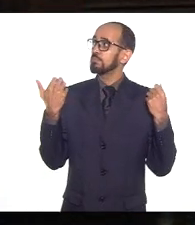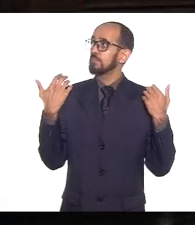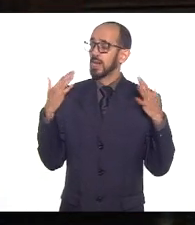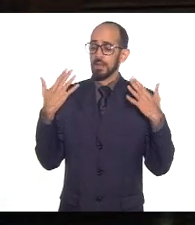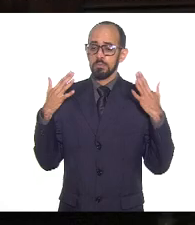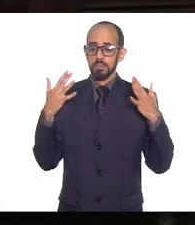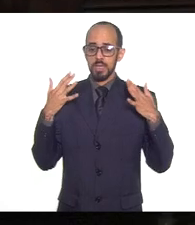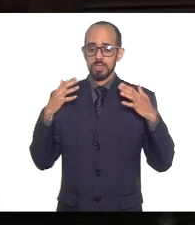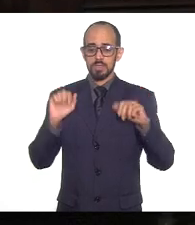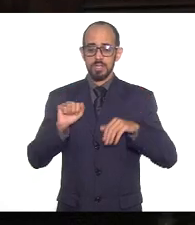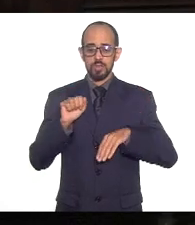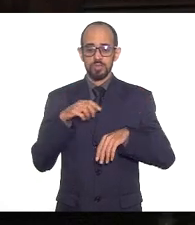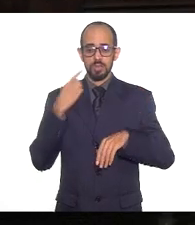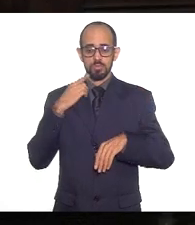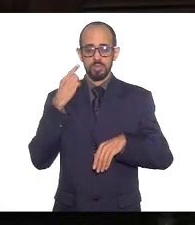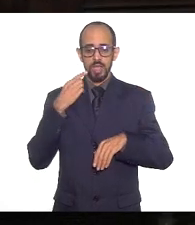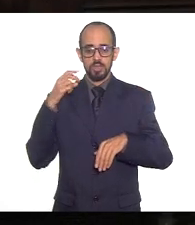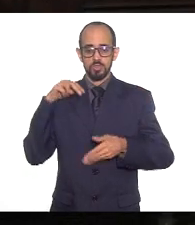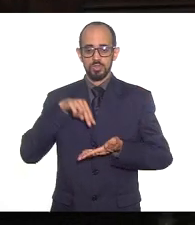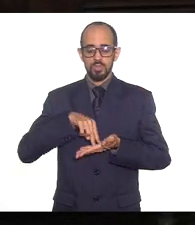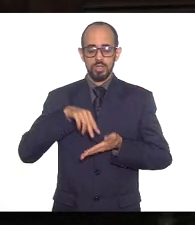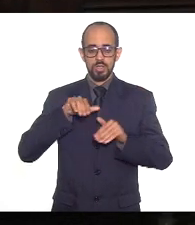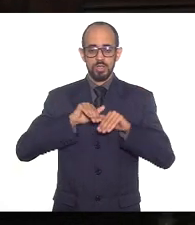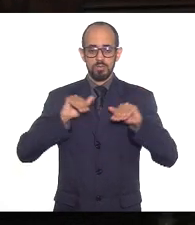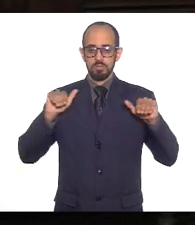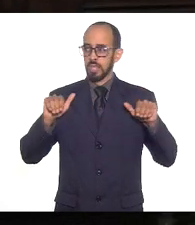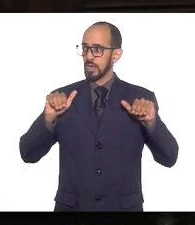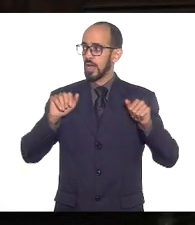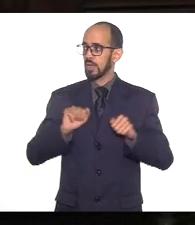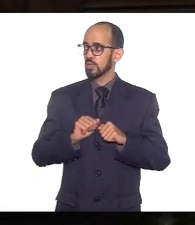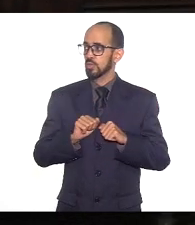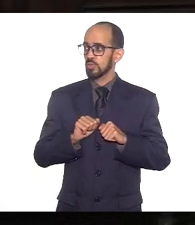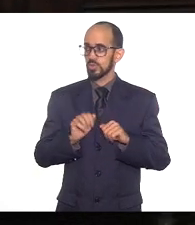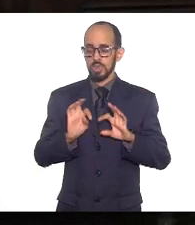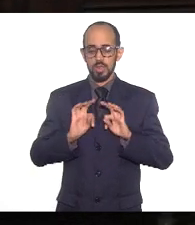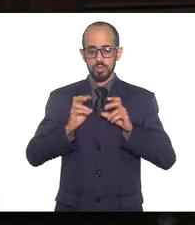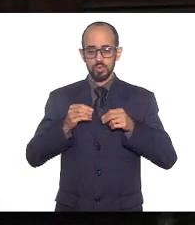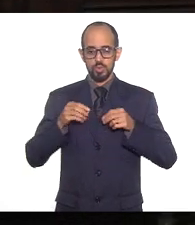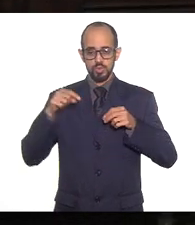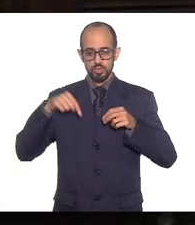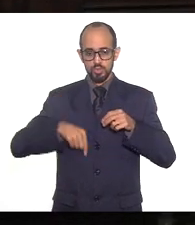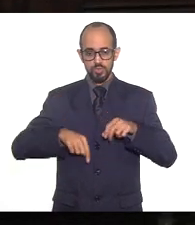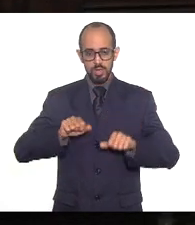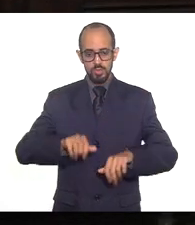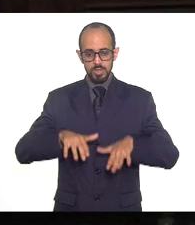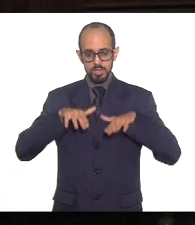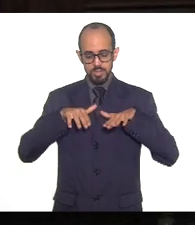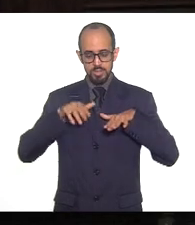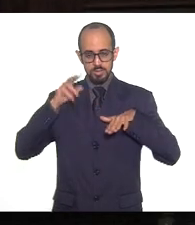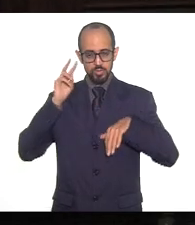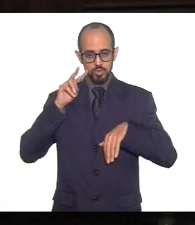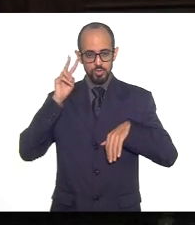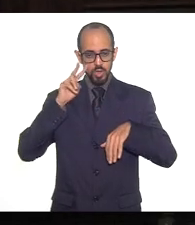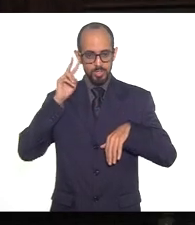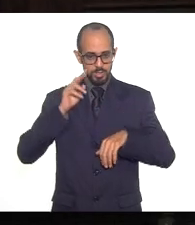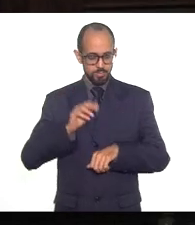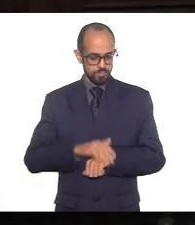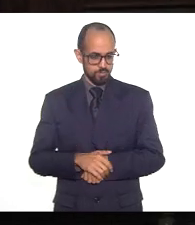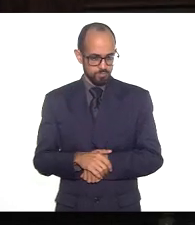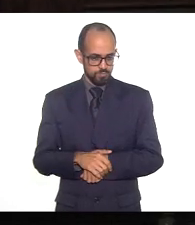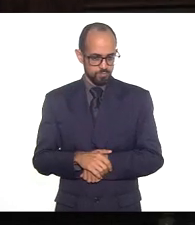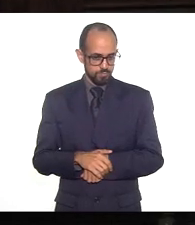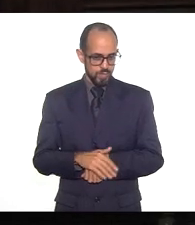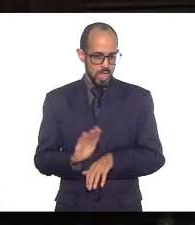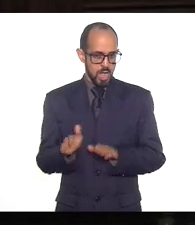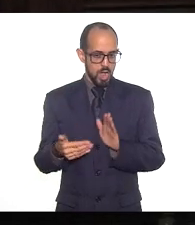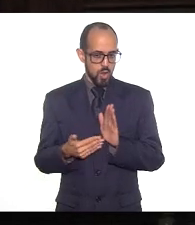estão aqui no plenário todos que se vendo aqui hoje nessa sessão histórica é a